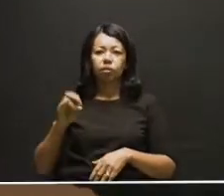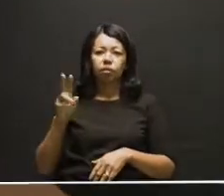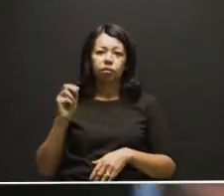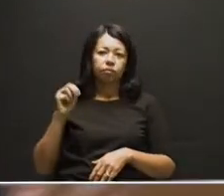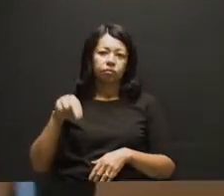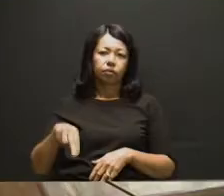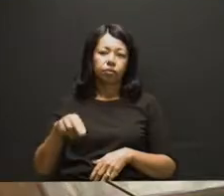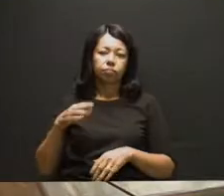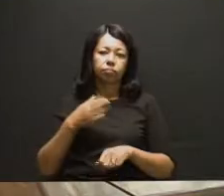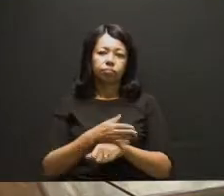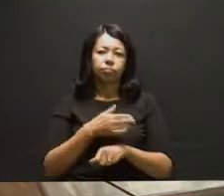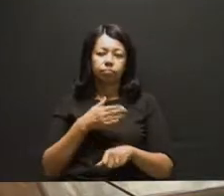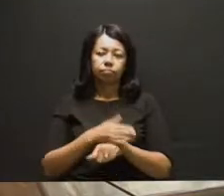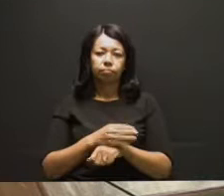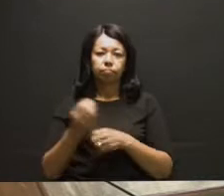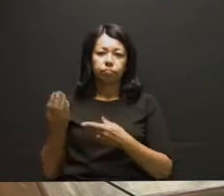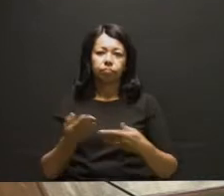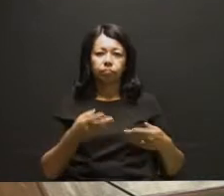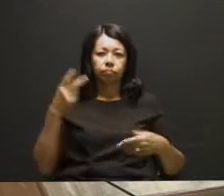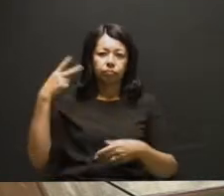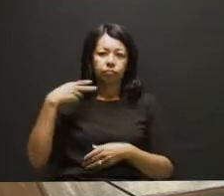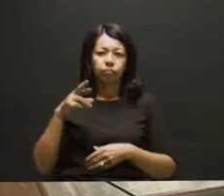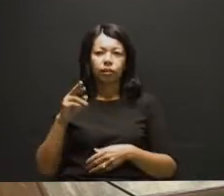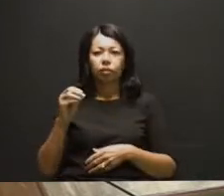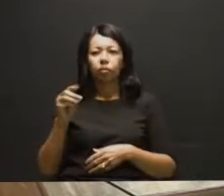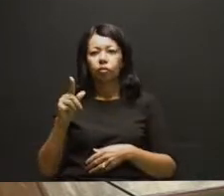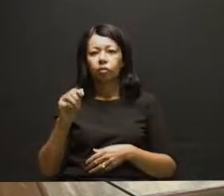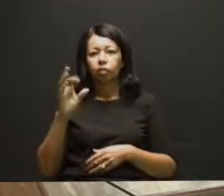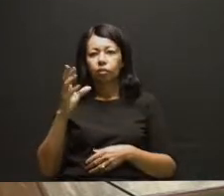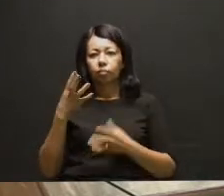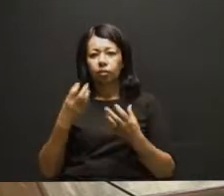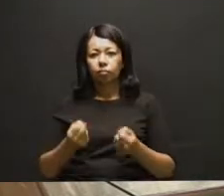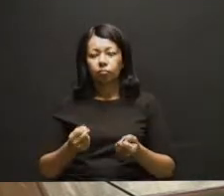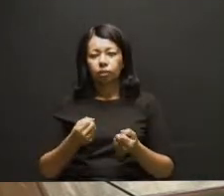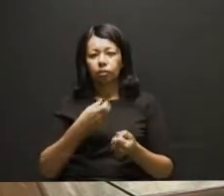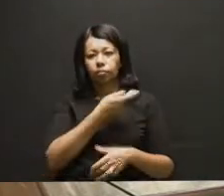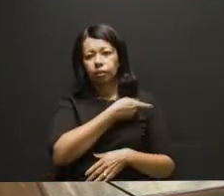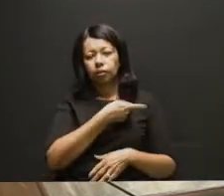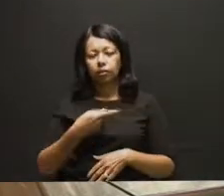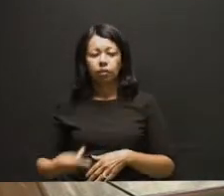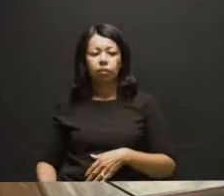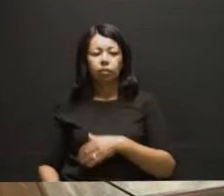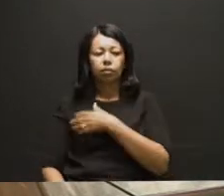membro convidou o vereador rodrigo alemão para reassumir a presidência